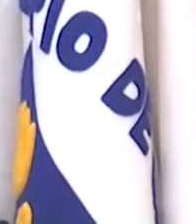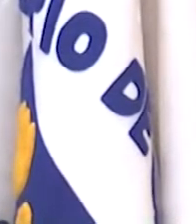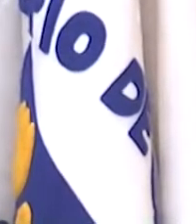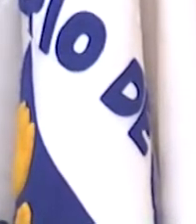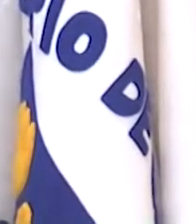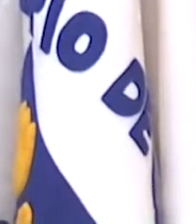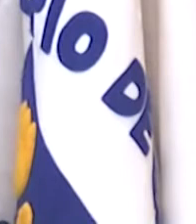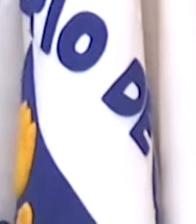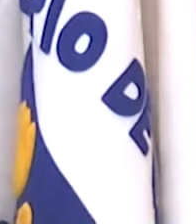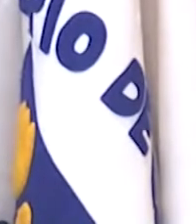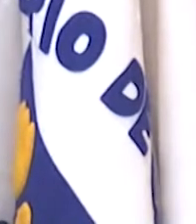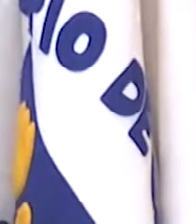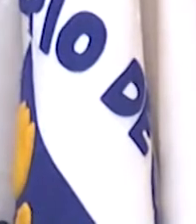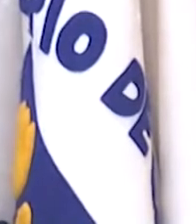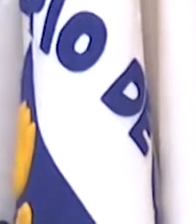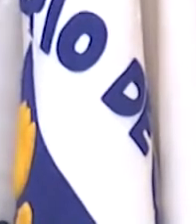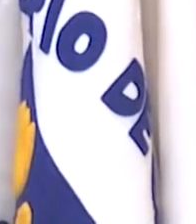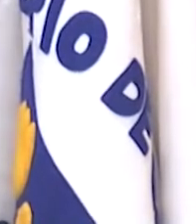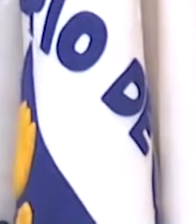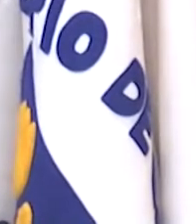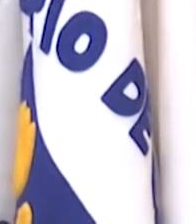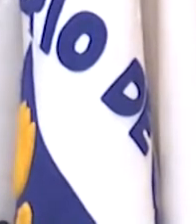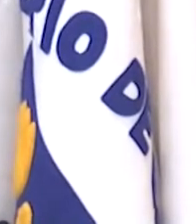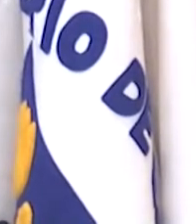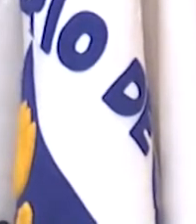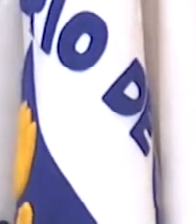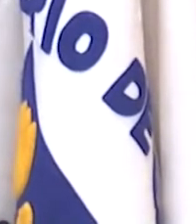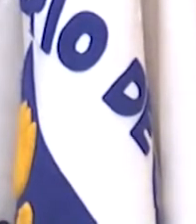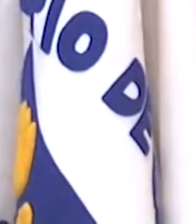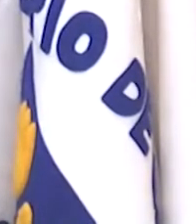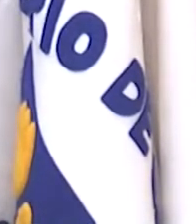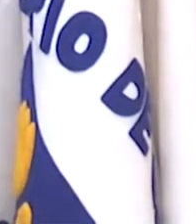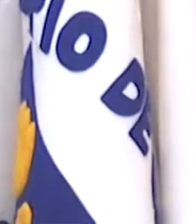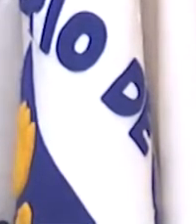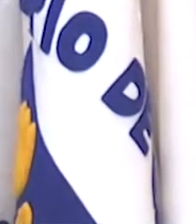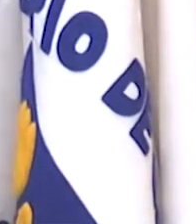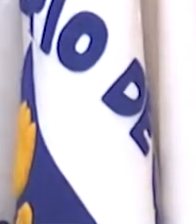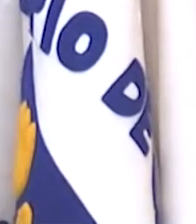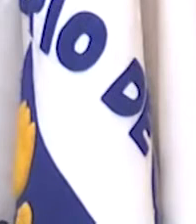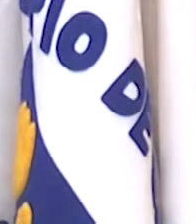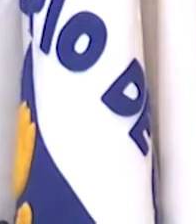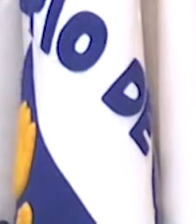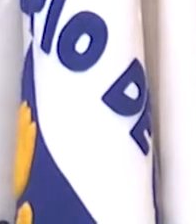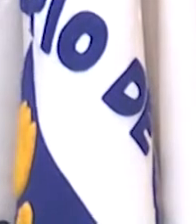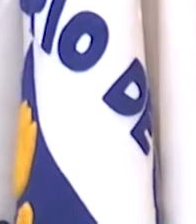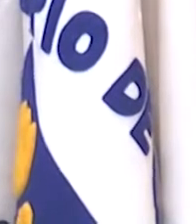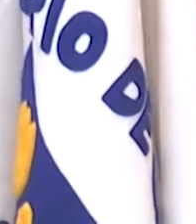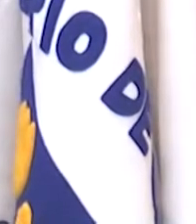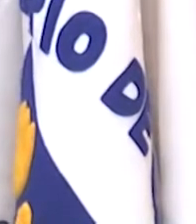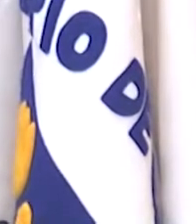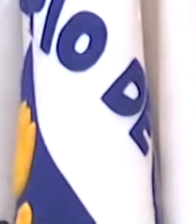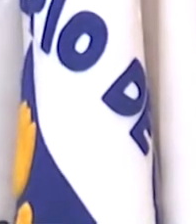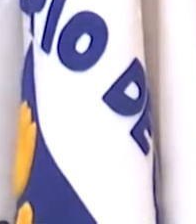na história do Toninho, eu conheci o Toninho nos anos 70, na metade dos anos 70, ainda estudante, foi o compromisso que